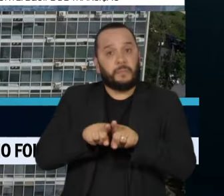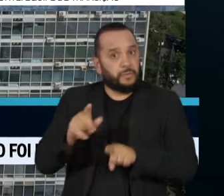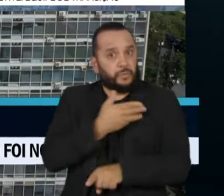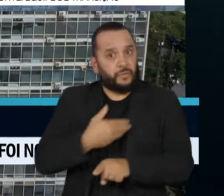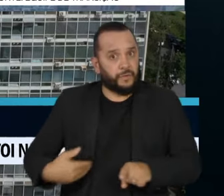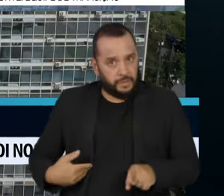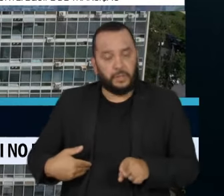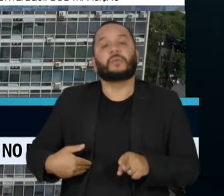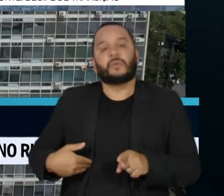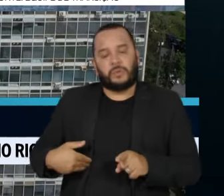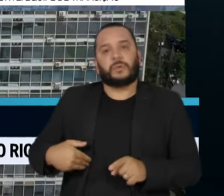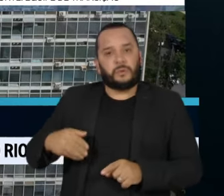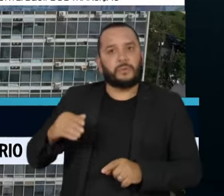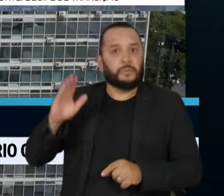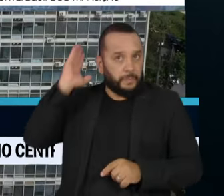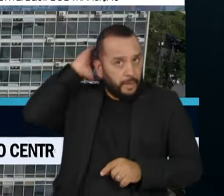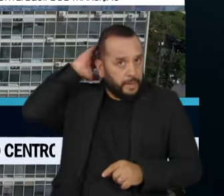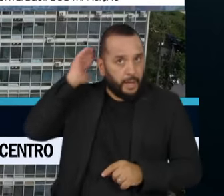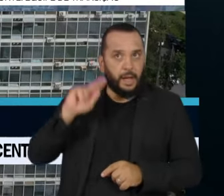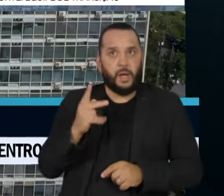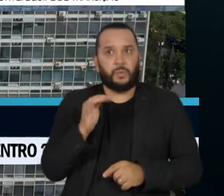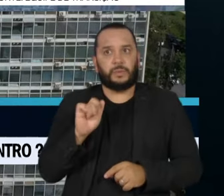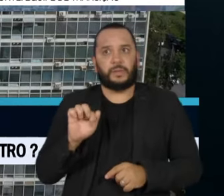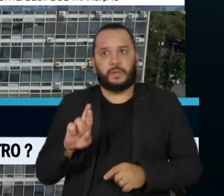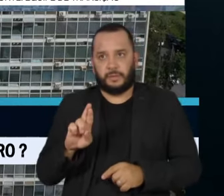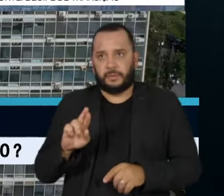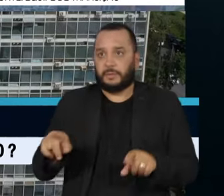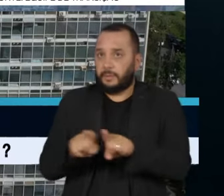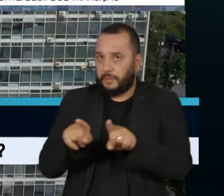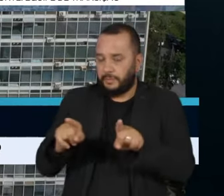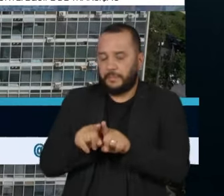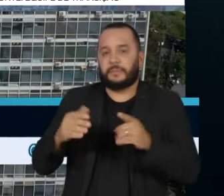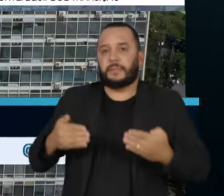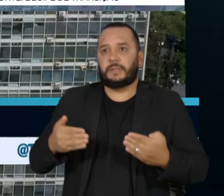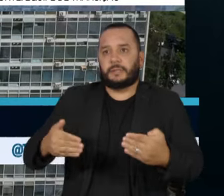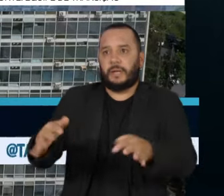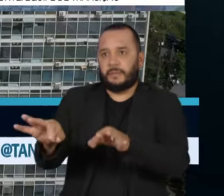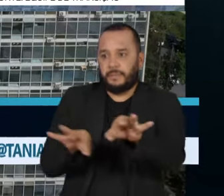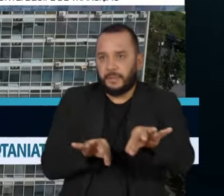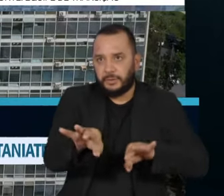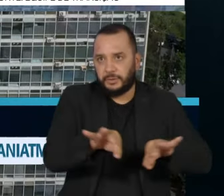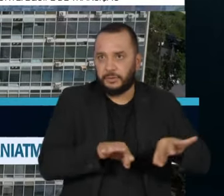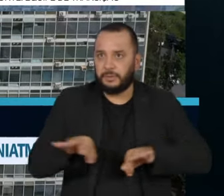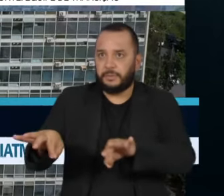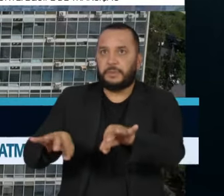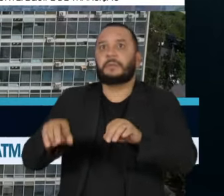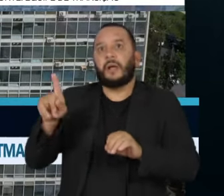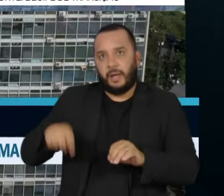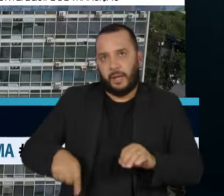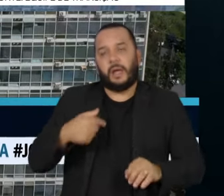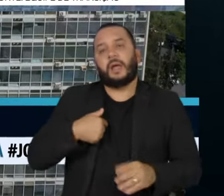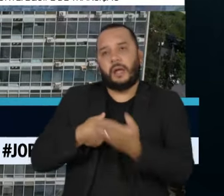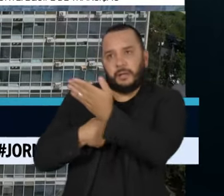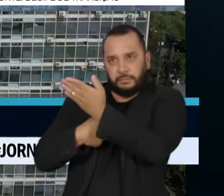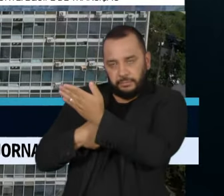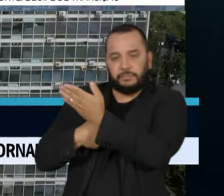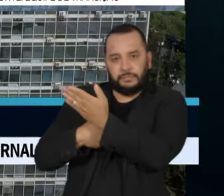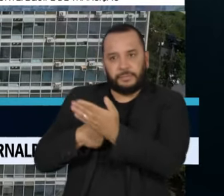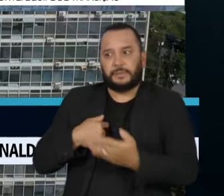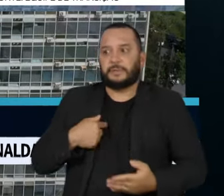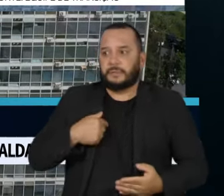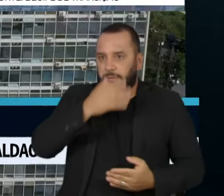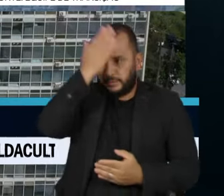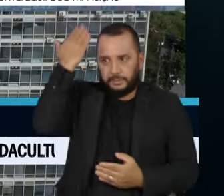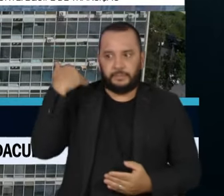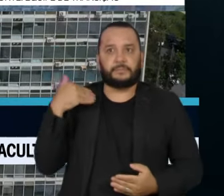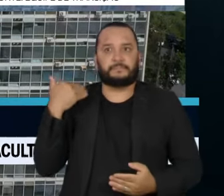governador reeleito do Pará, Hélder Barbalho. E o Ministério do Planejamento deve mesmo ir para as mãos da senadora Simone